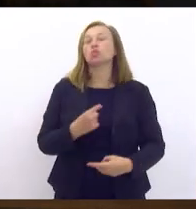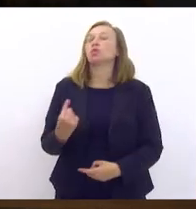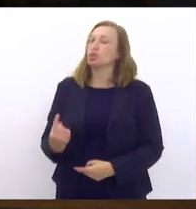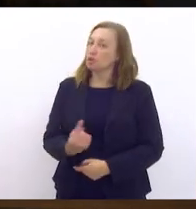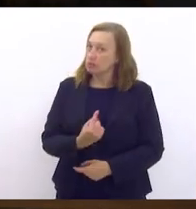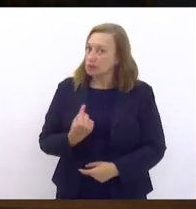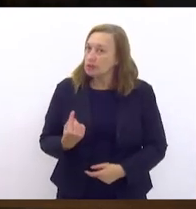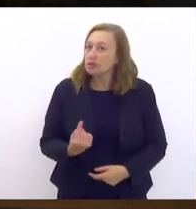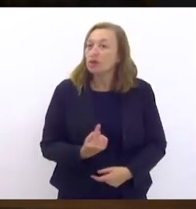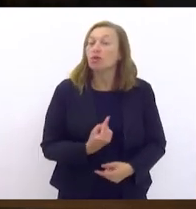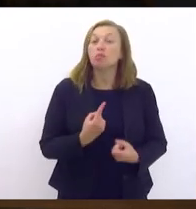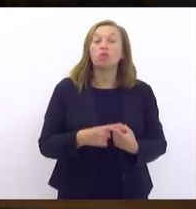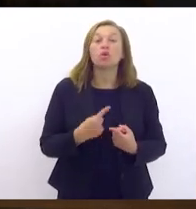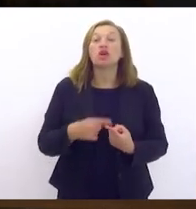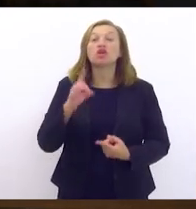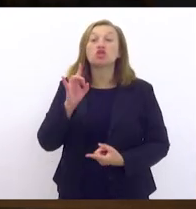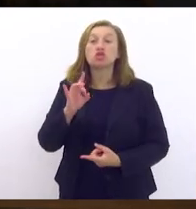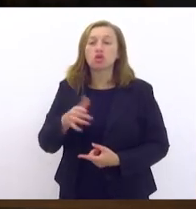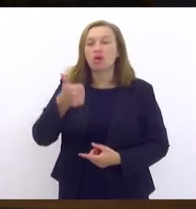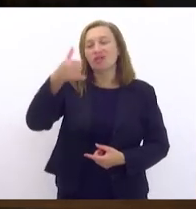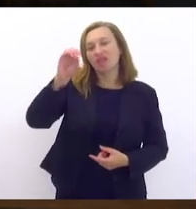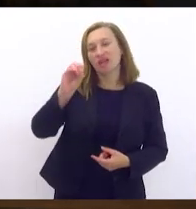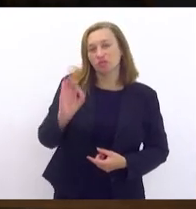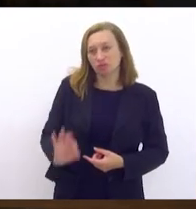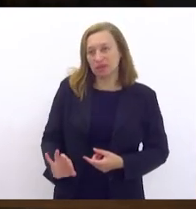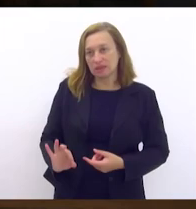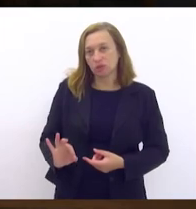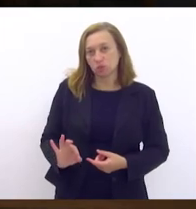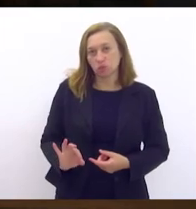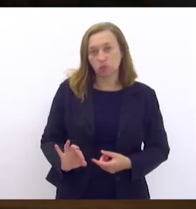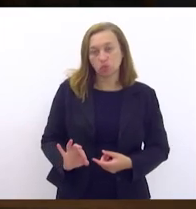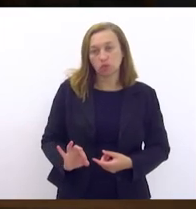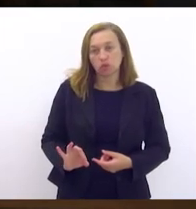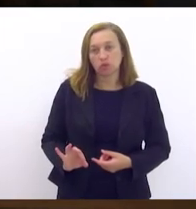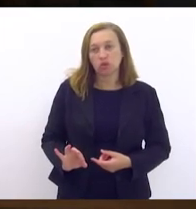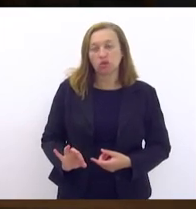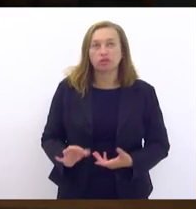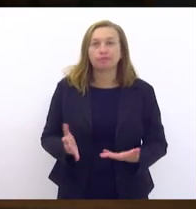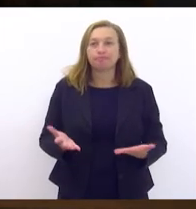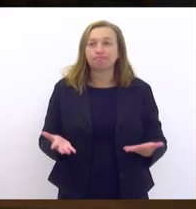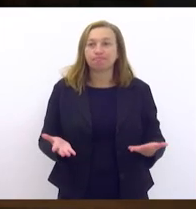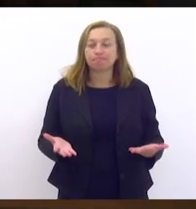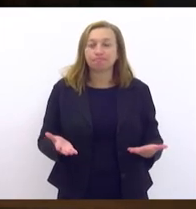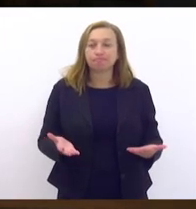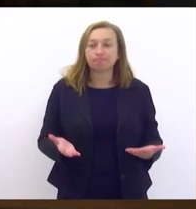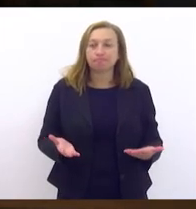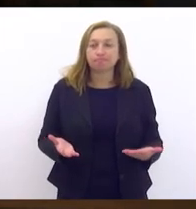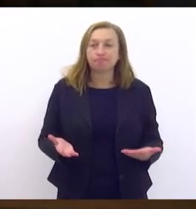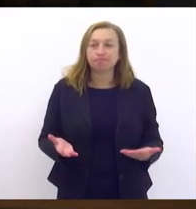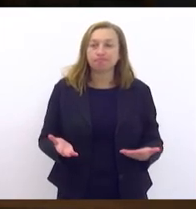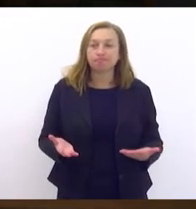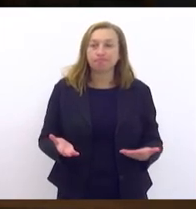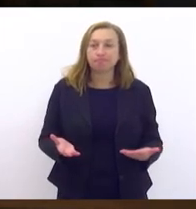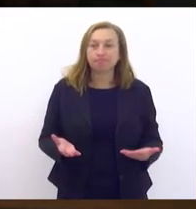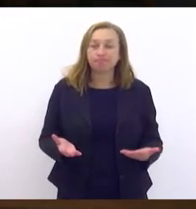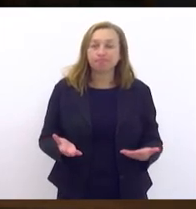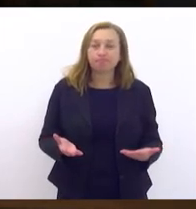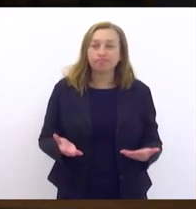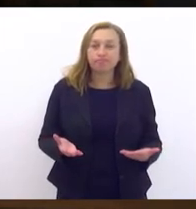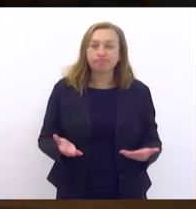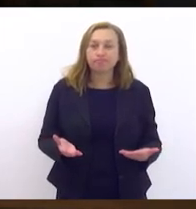que nós temos hoje porque só 10% do 10% do